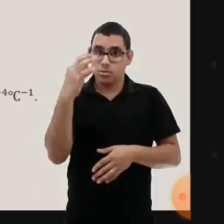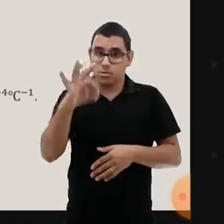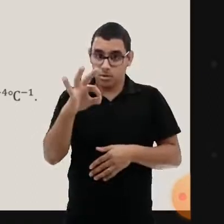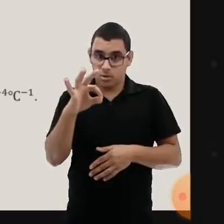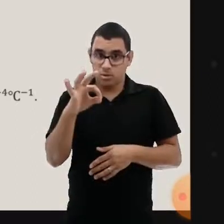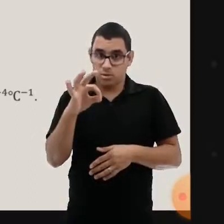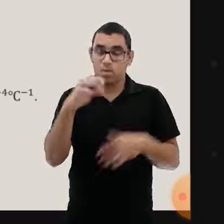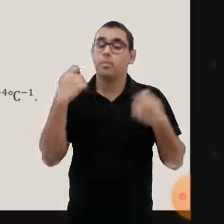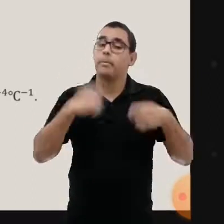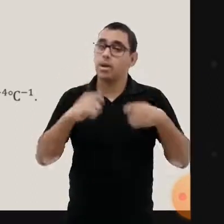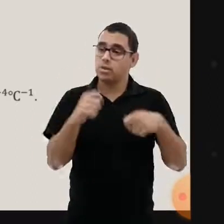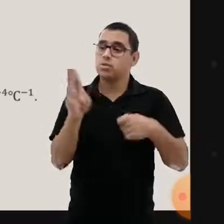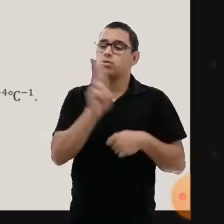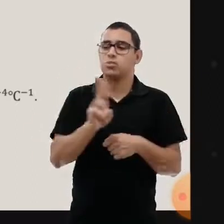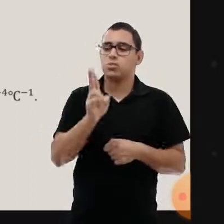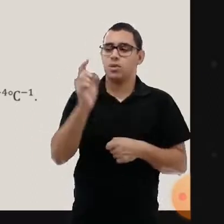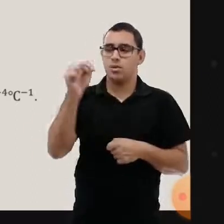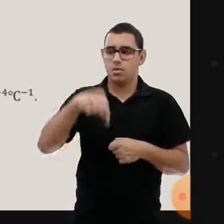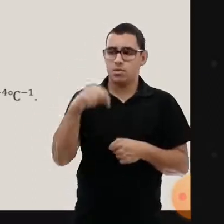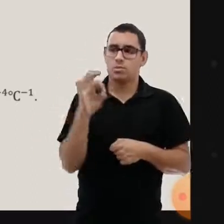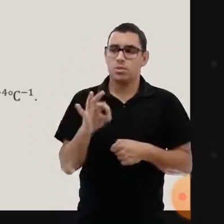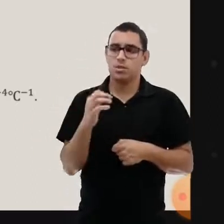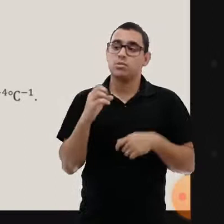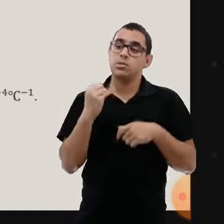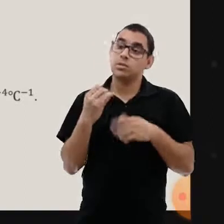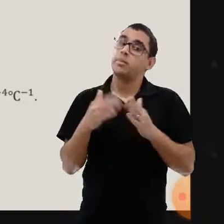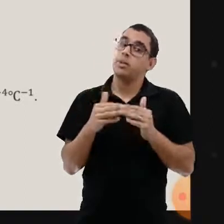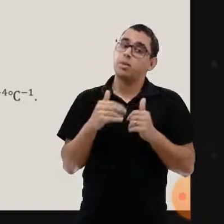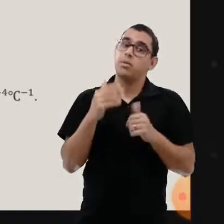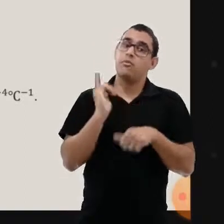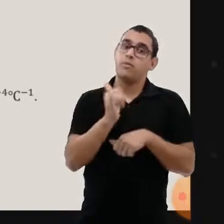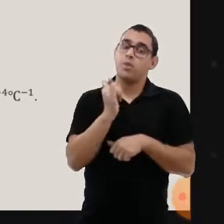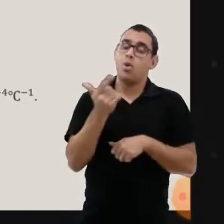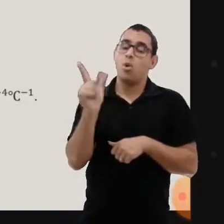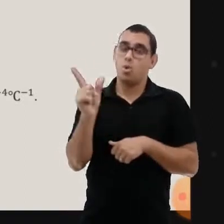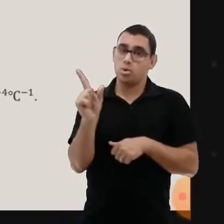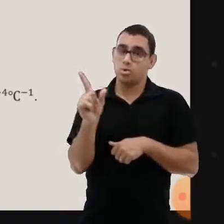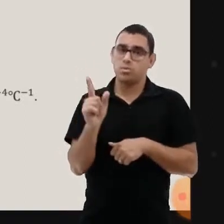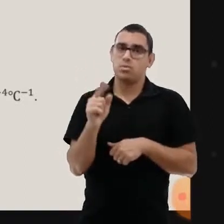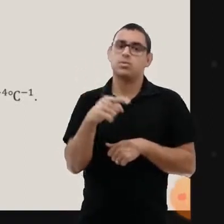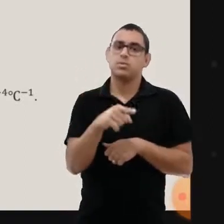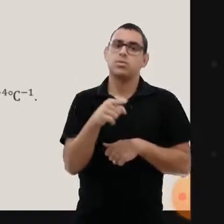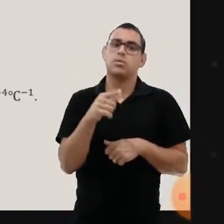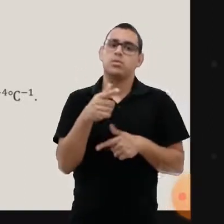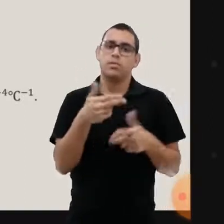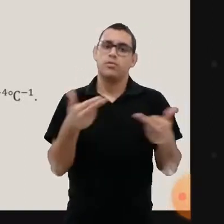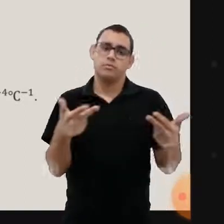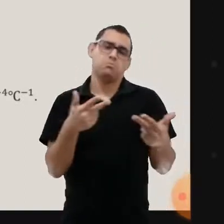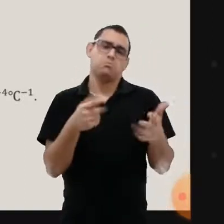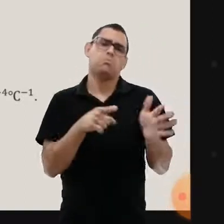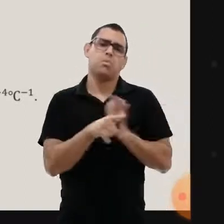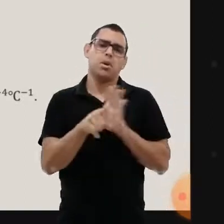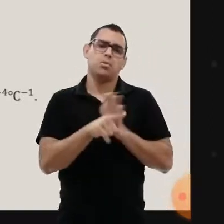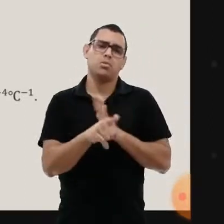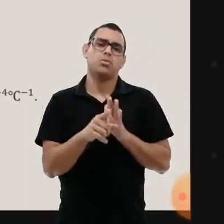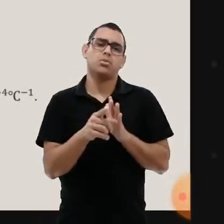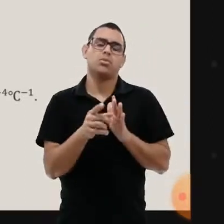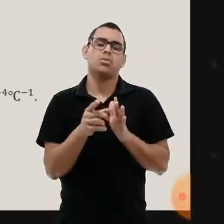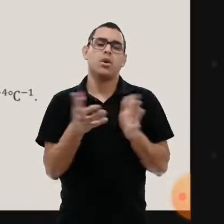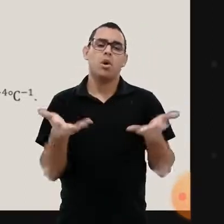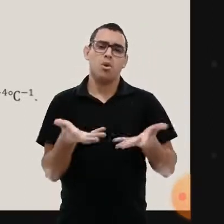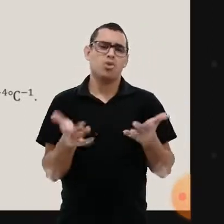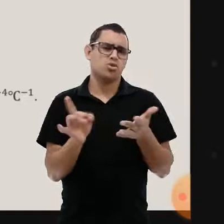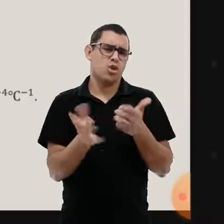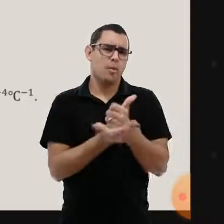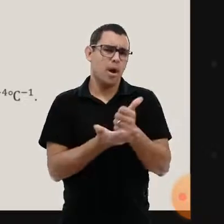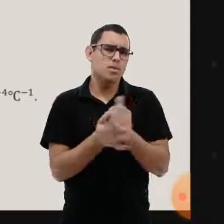utilizar mais à frente, caso a questão peça outras informações. Nesse caso, foi pedido o básico. Então,